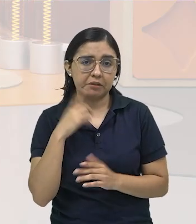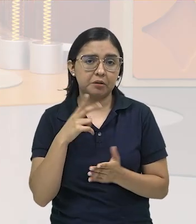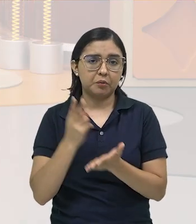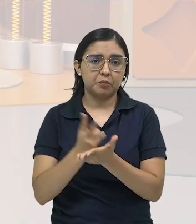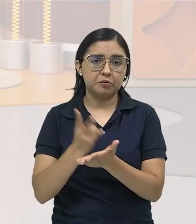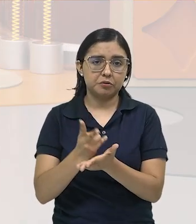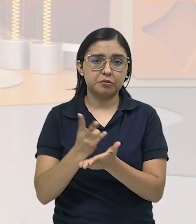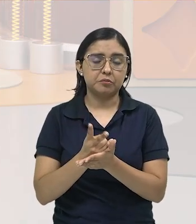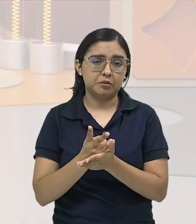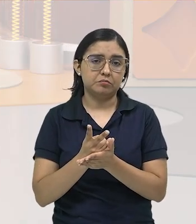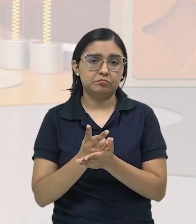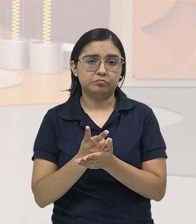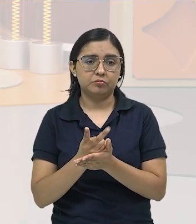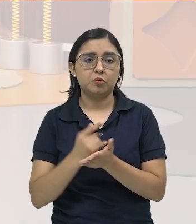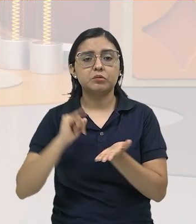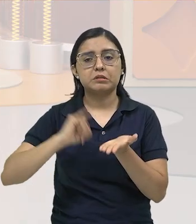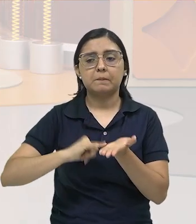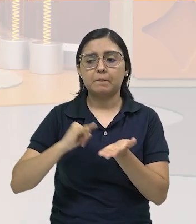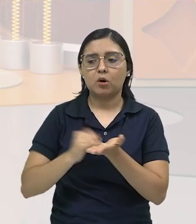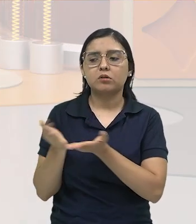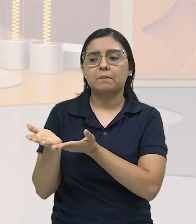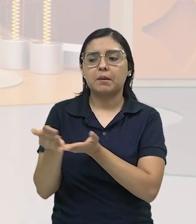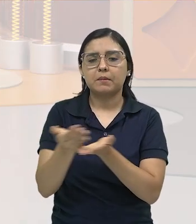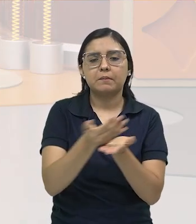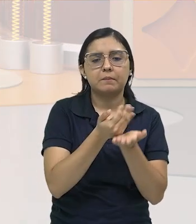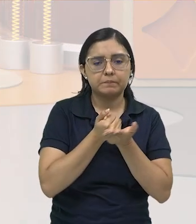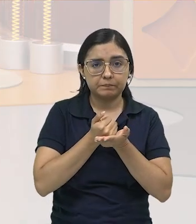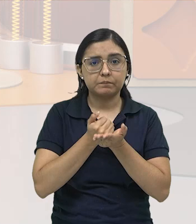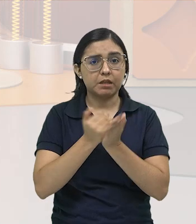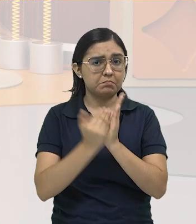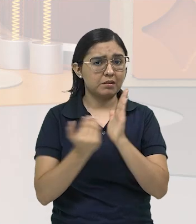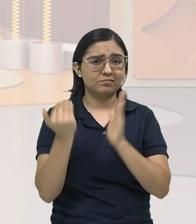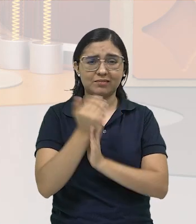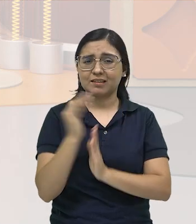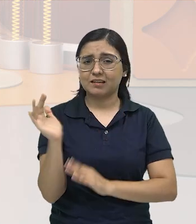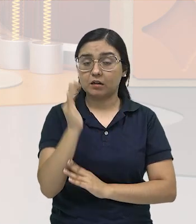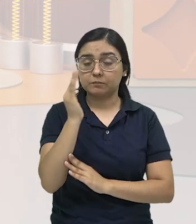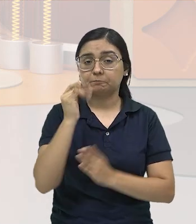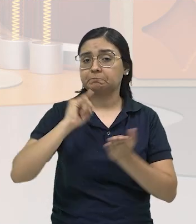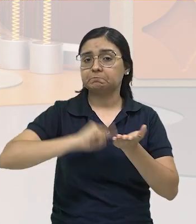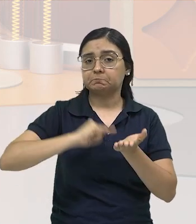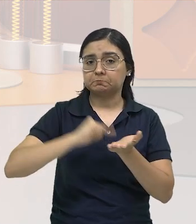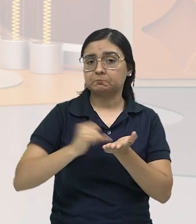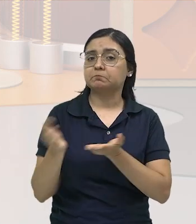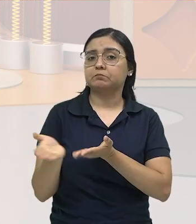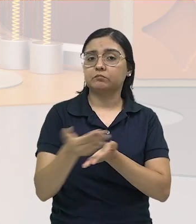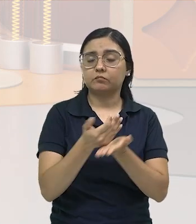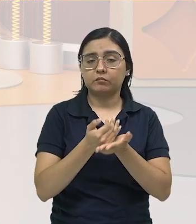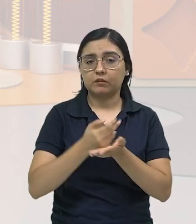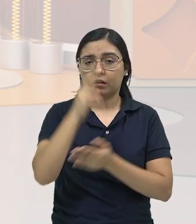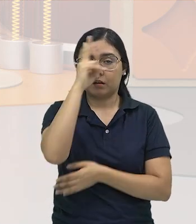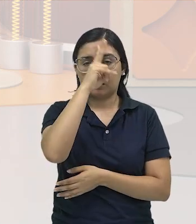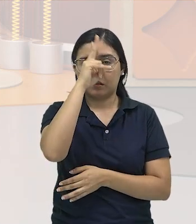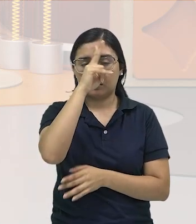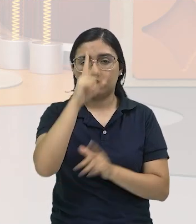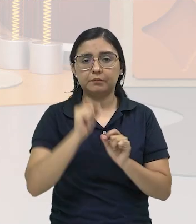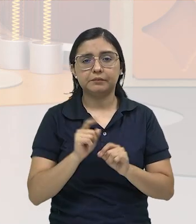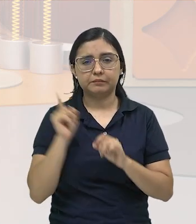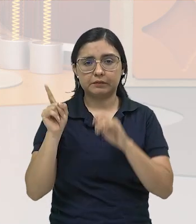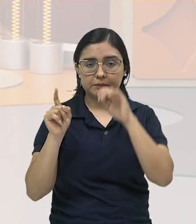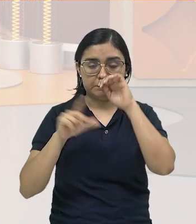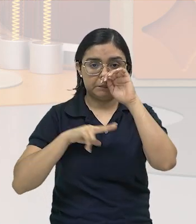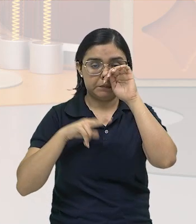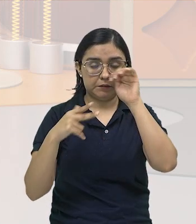continuar recebendo os seus impostos e agora cobrando muito mais. Porque lembra que lá em